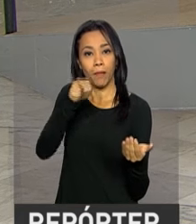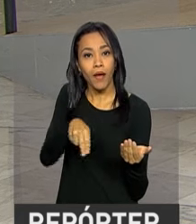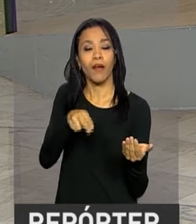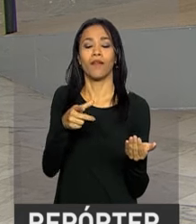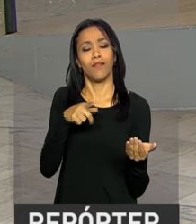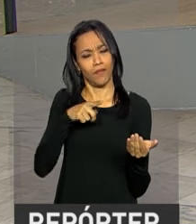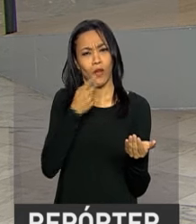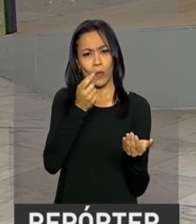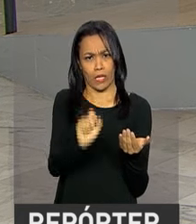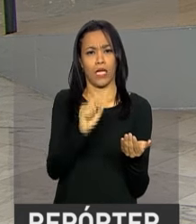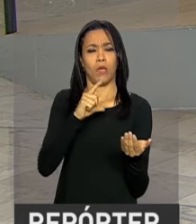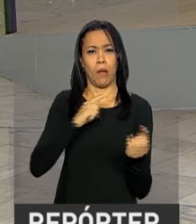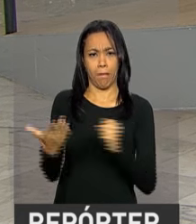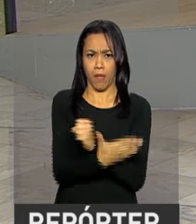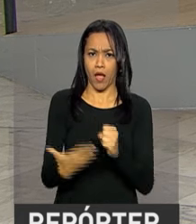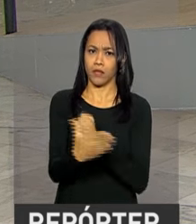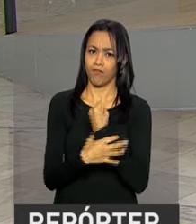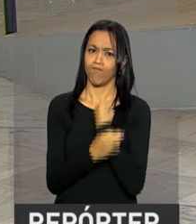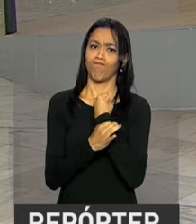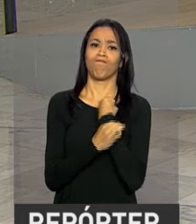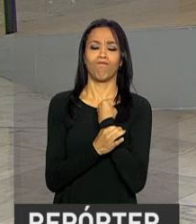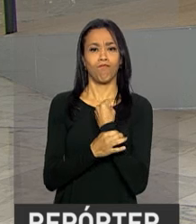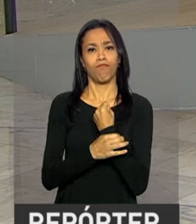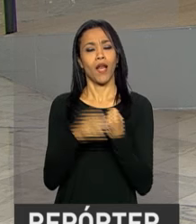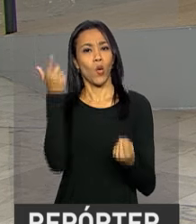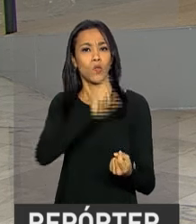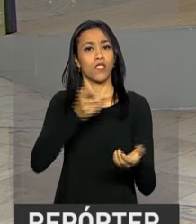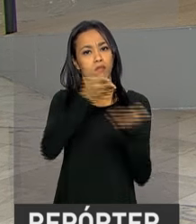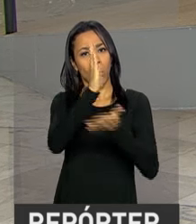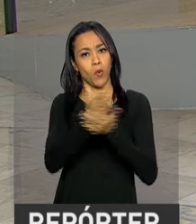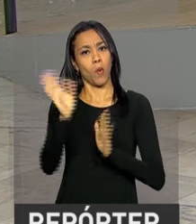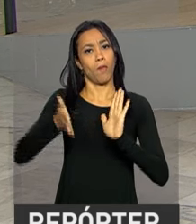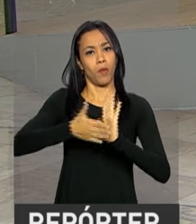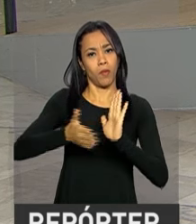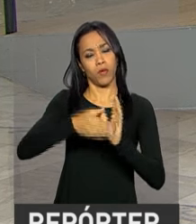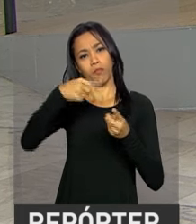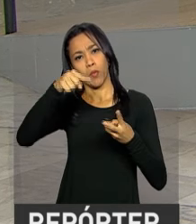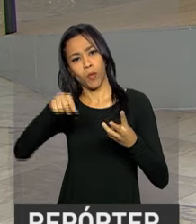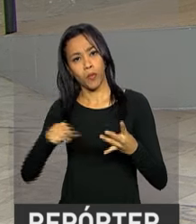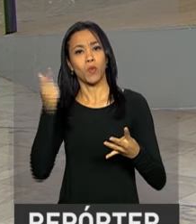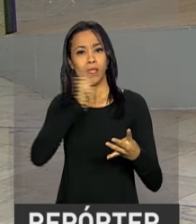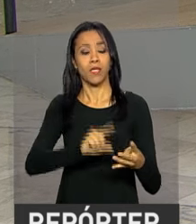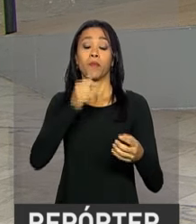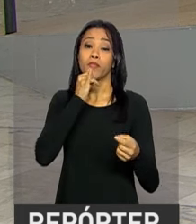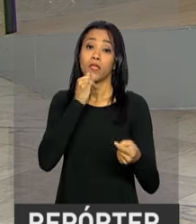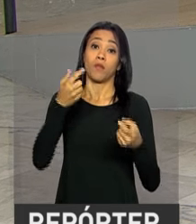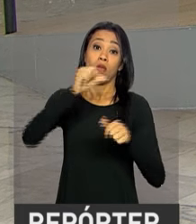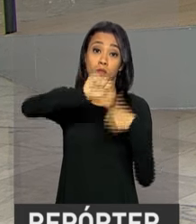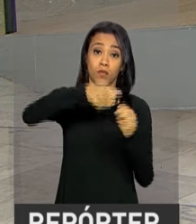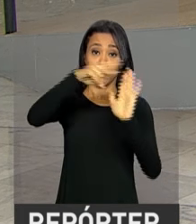uma base sólida para aprovação de medidas importantes paraa economia do país como por exemplo ele citou a reforma da